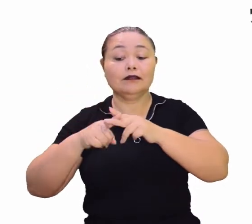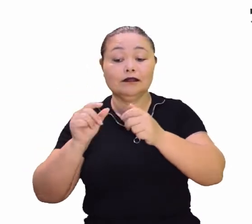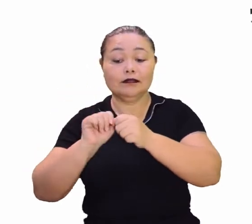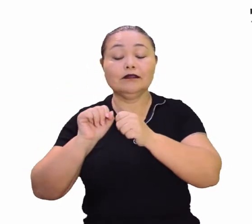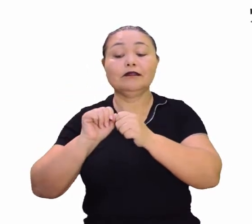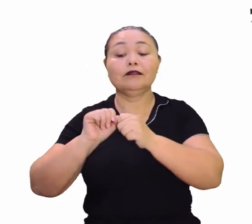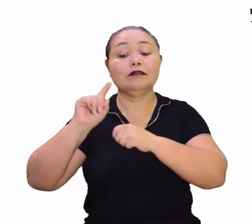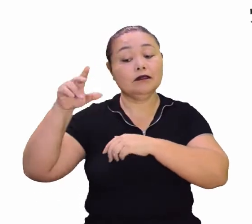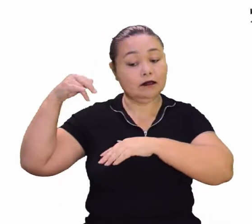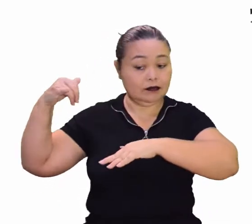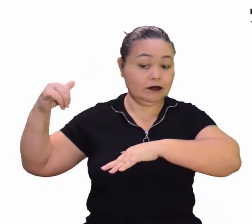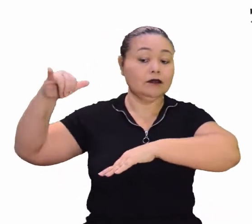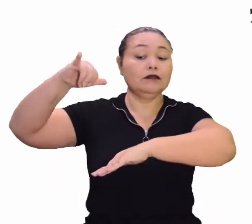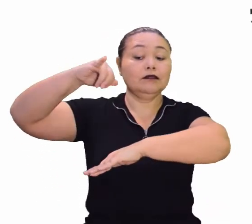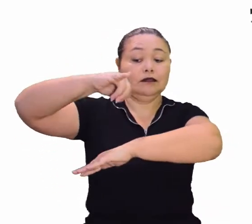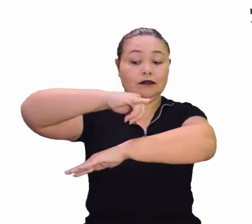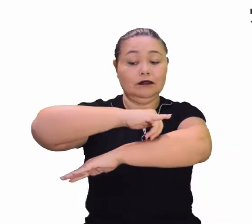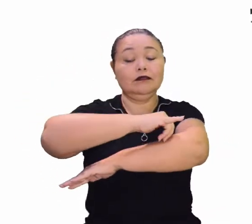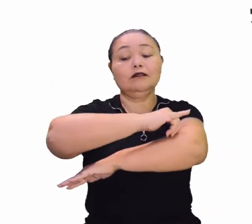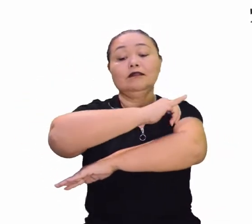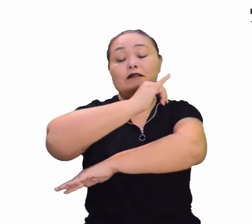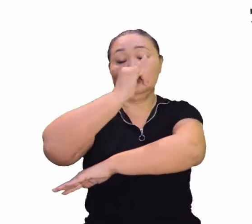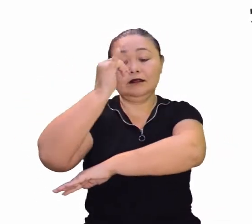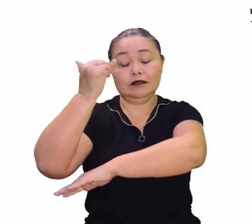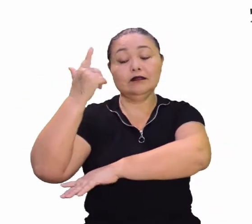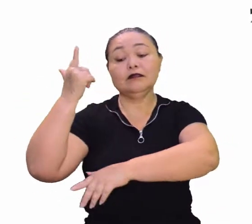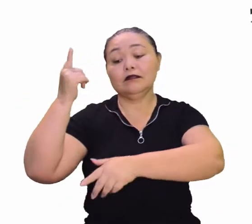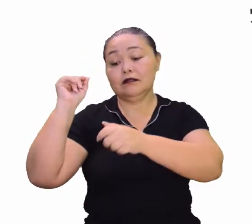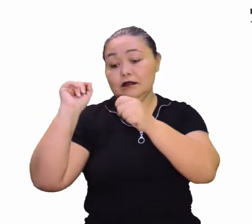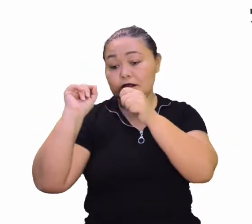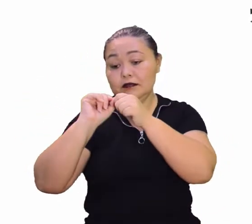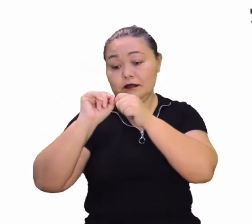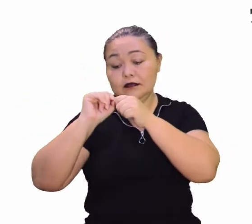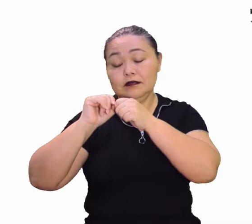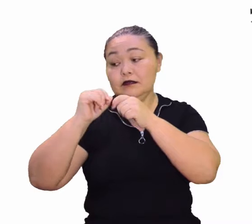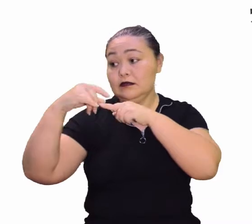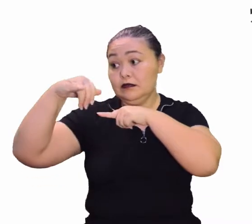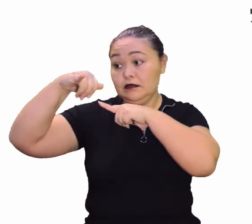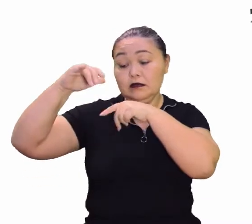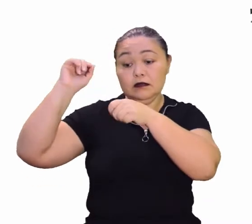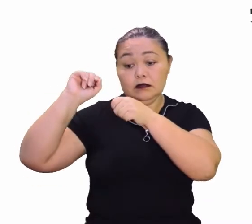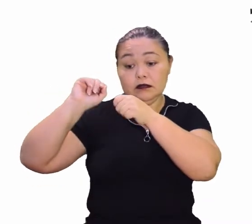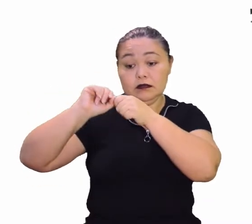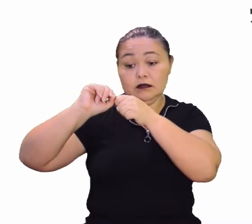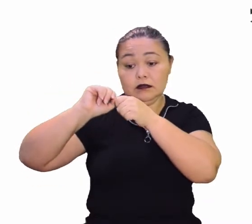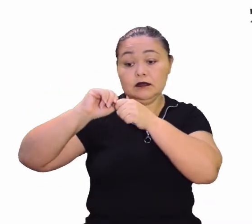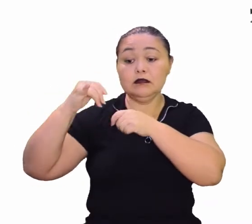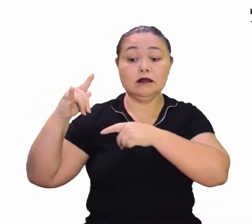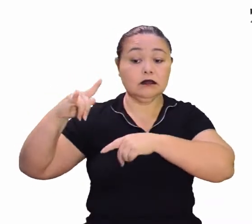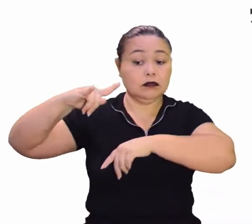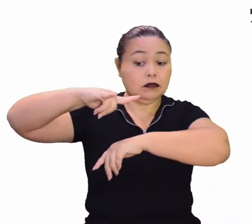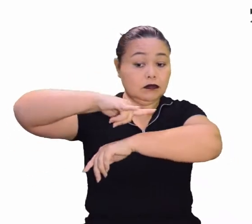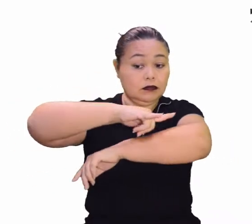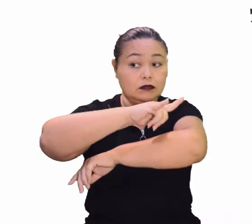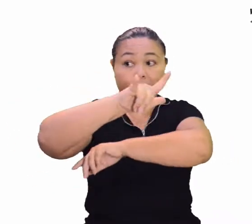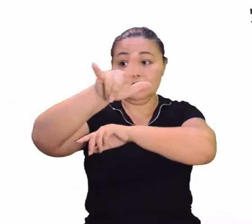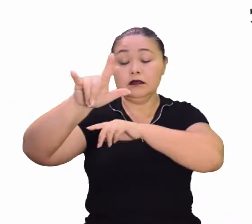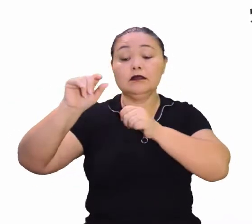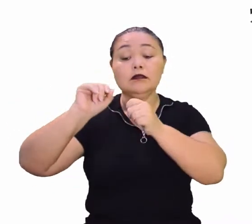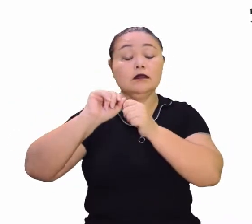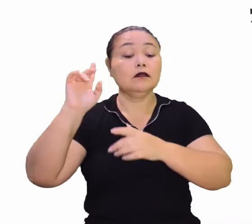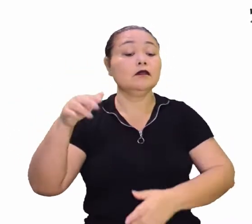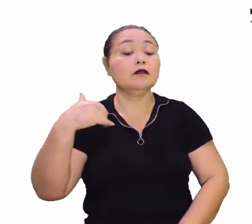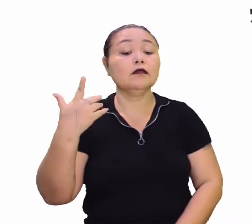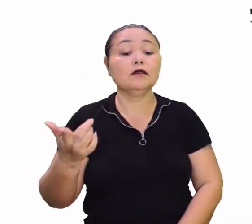né? Aeronáutica, exatamente, fabricação de aviões. Exato. E essa região que está marcada, que é uma